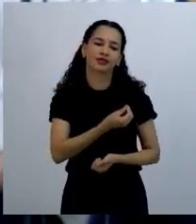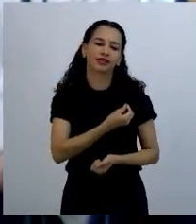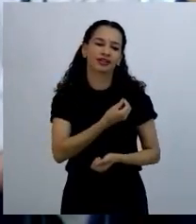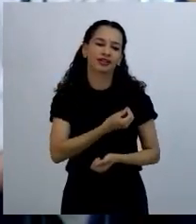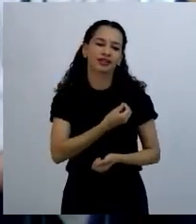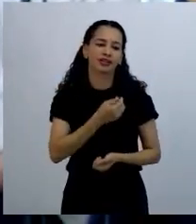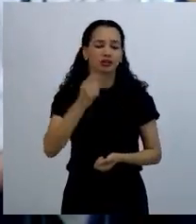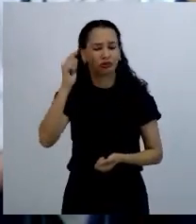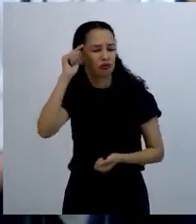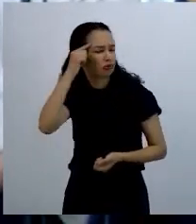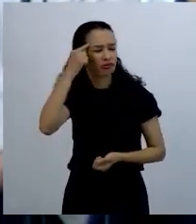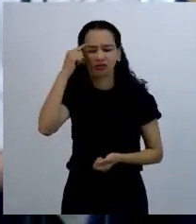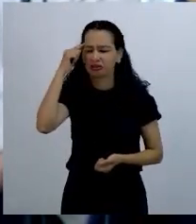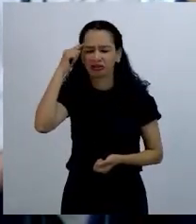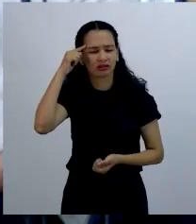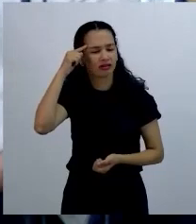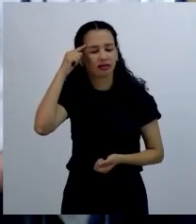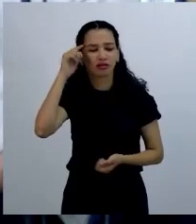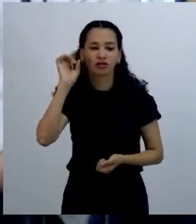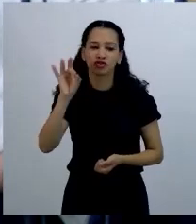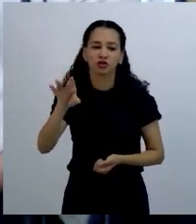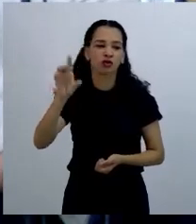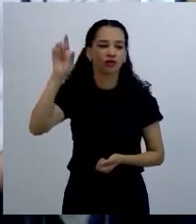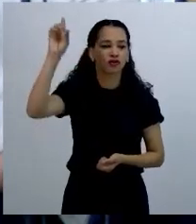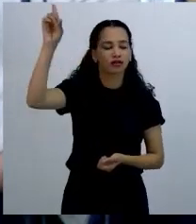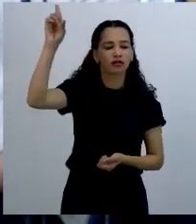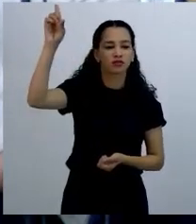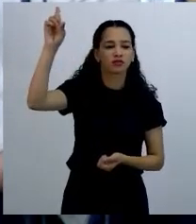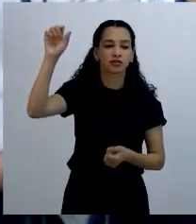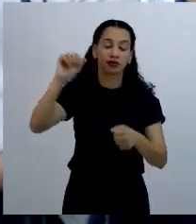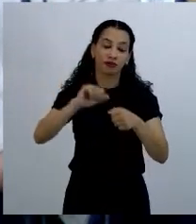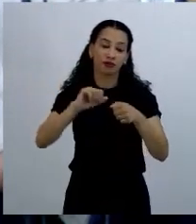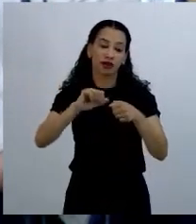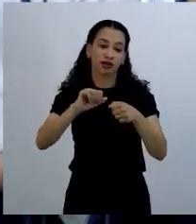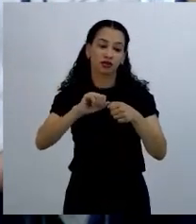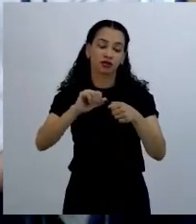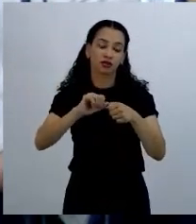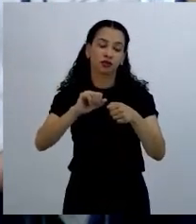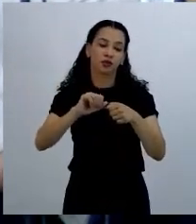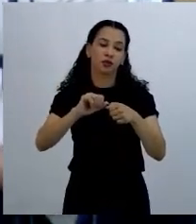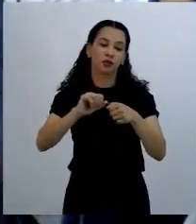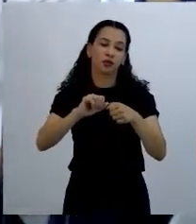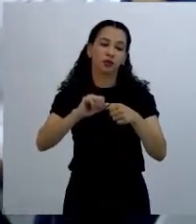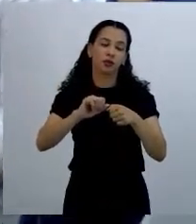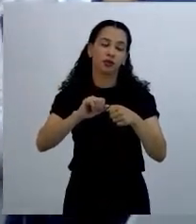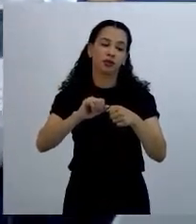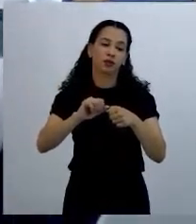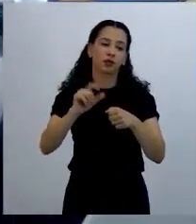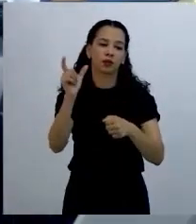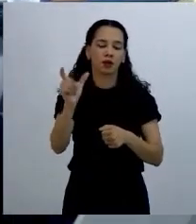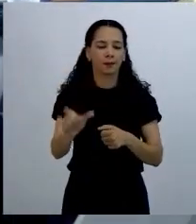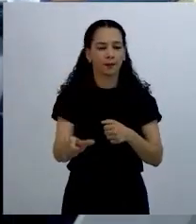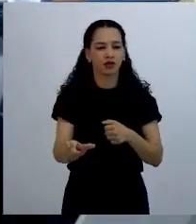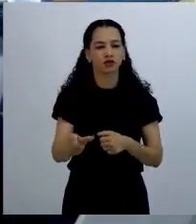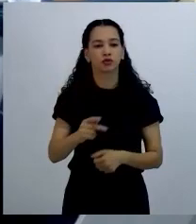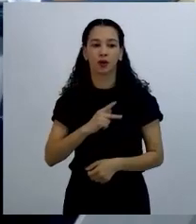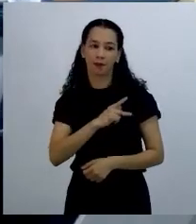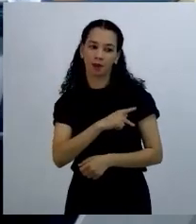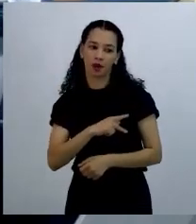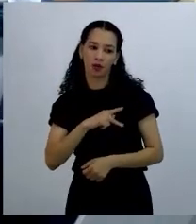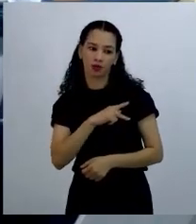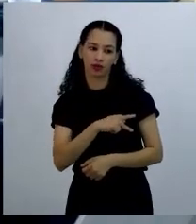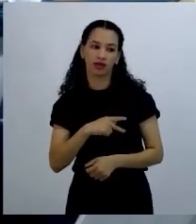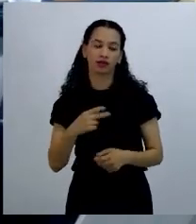de uma prisão Não se preocupe tanto consigo se preocupe com a igreja e ainda olha para a igreja disse olha para de se preocupar comigo